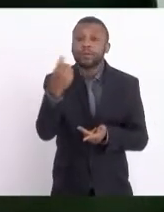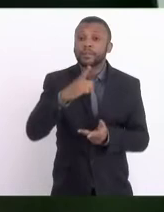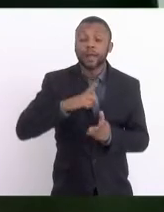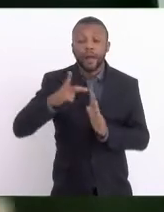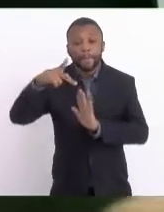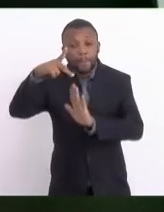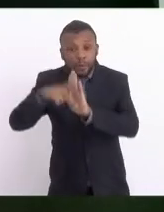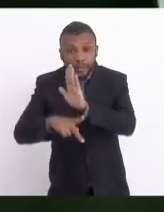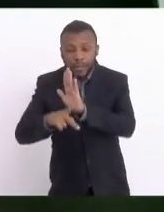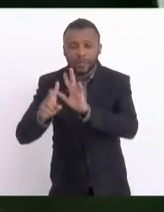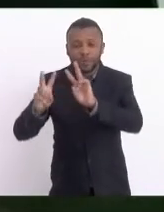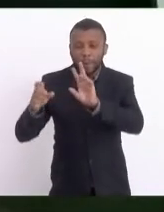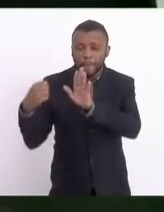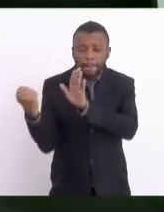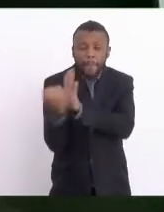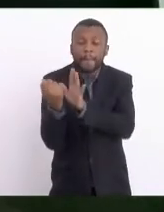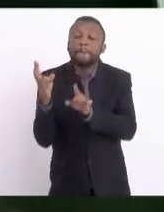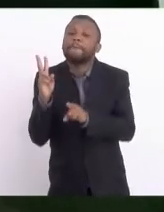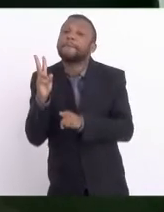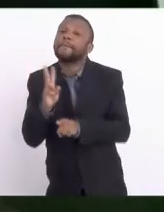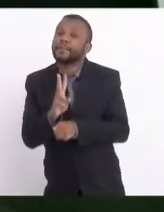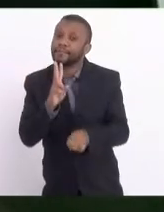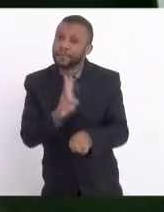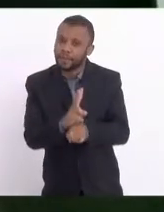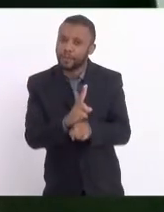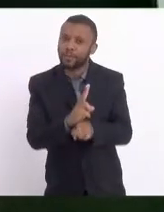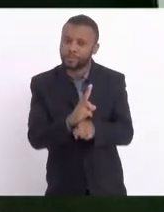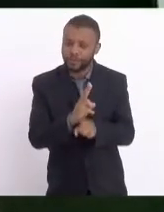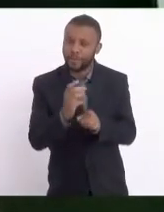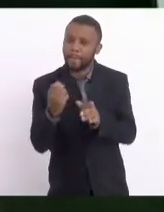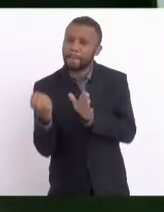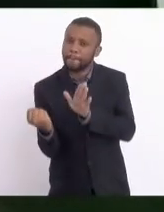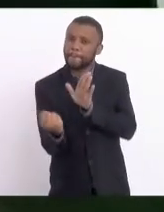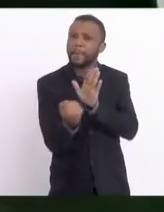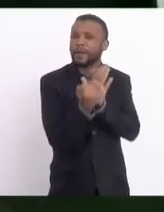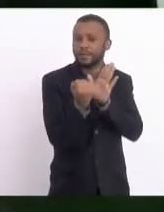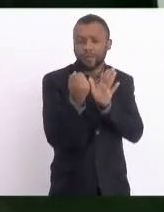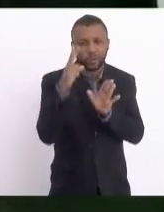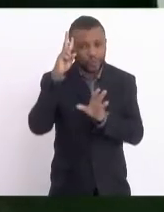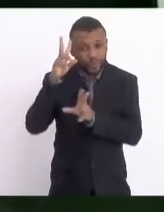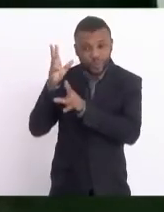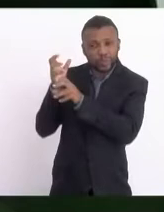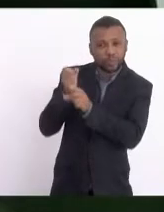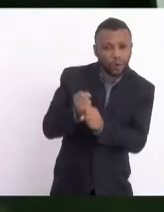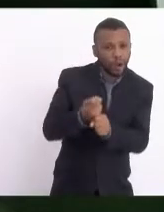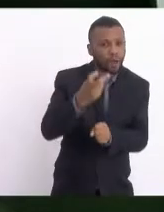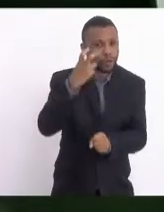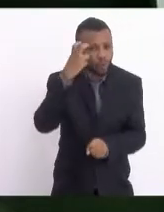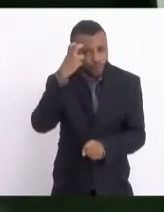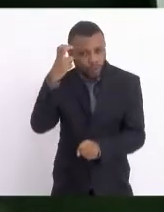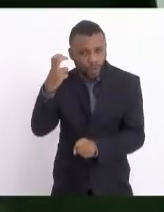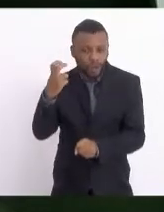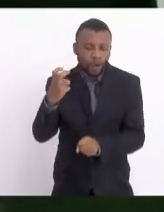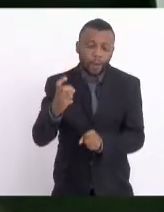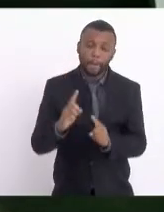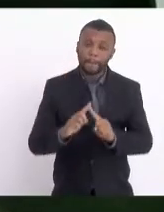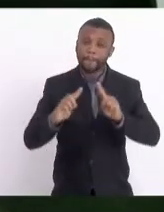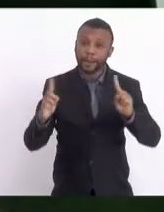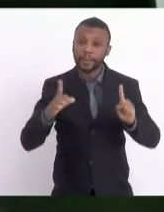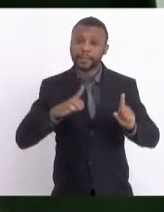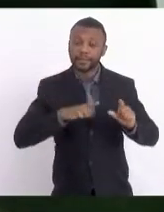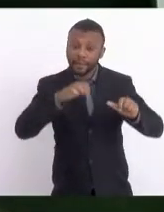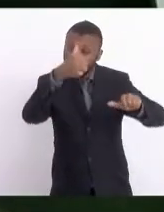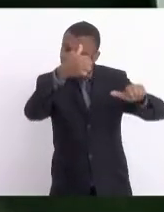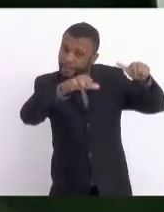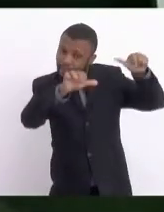né? Preservação de patrimônio, que todos nós queremos. Mas, como houve esse parecer da CCJ, estou dizendo a